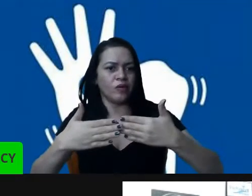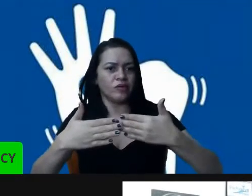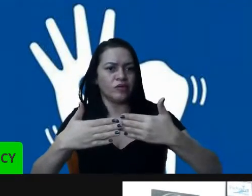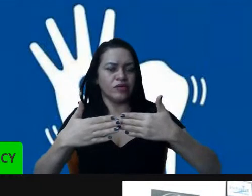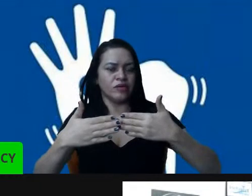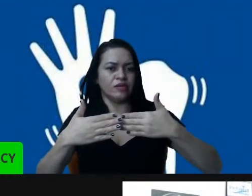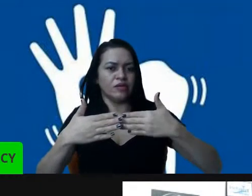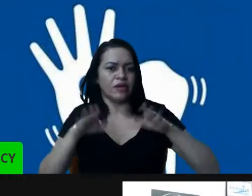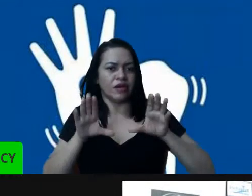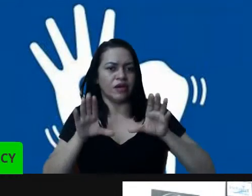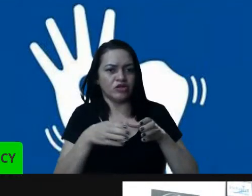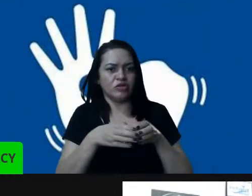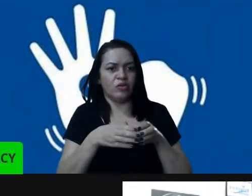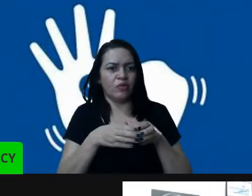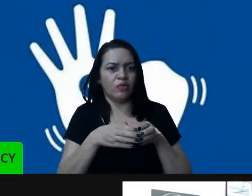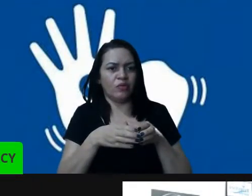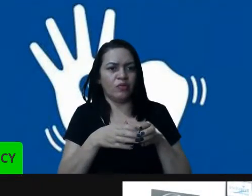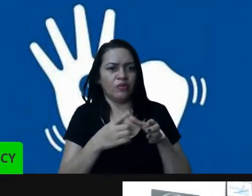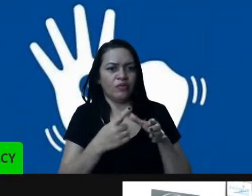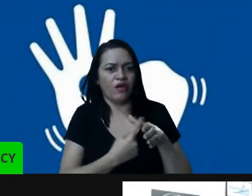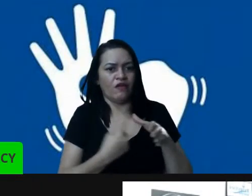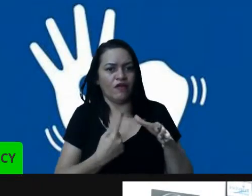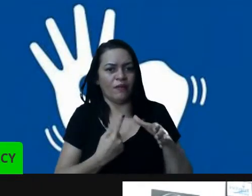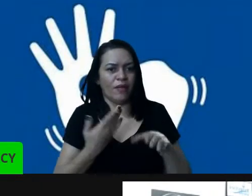poder também estar ajudando os surdos?